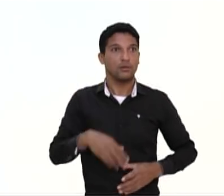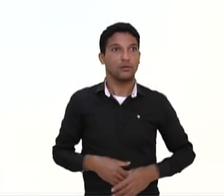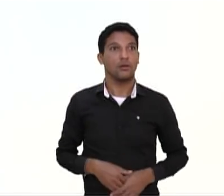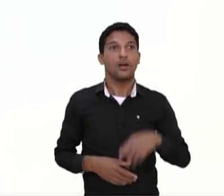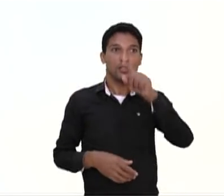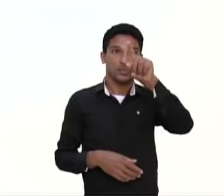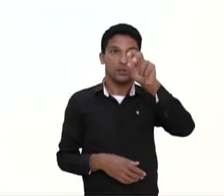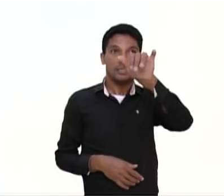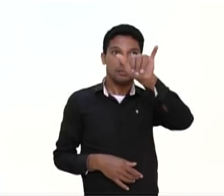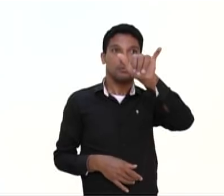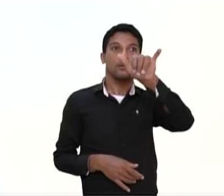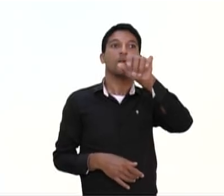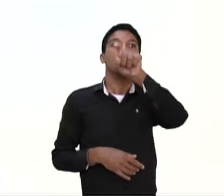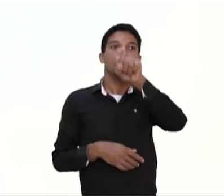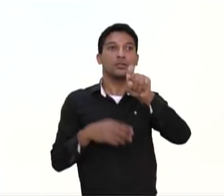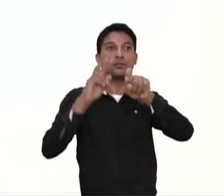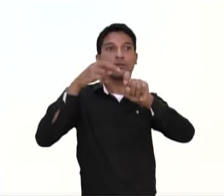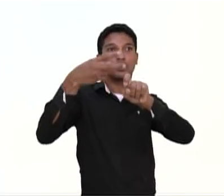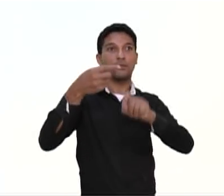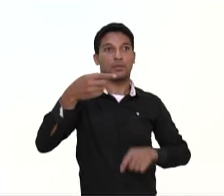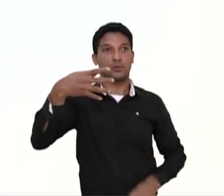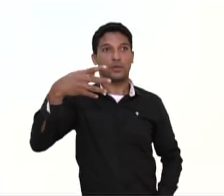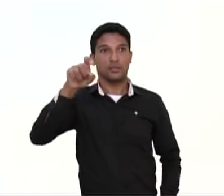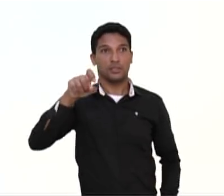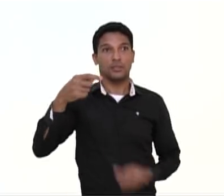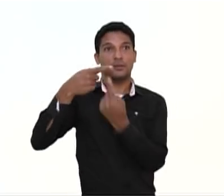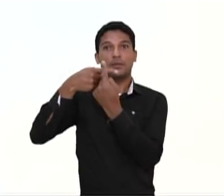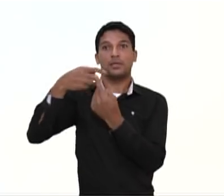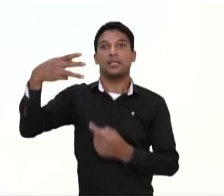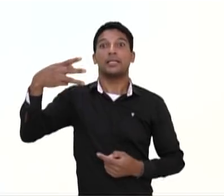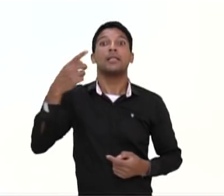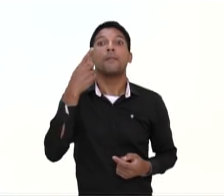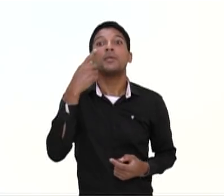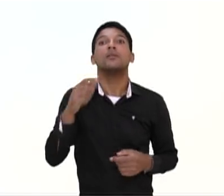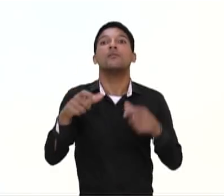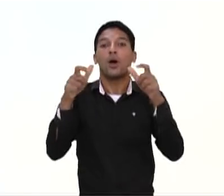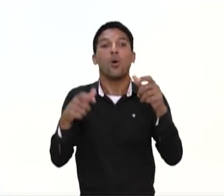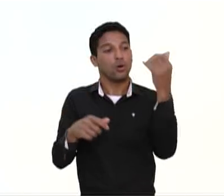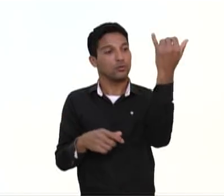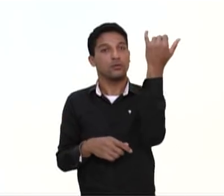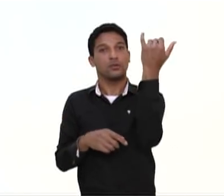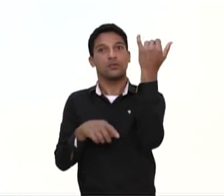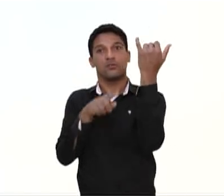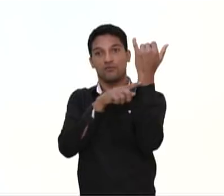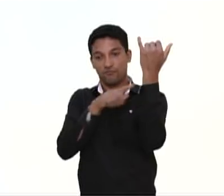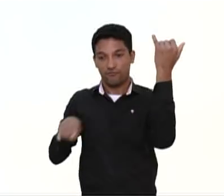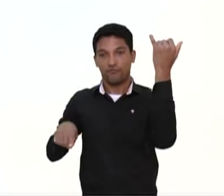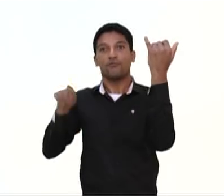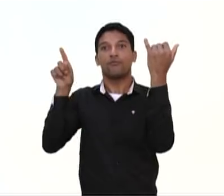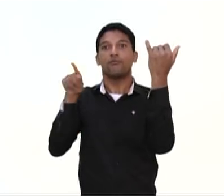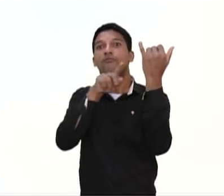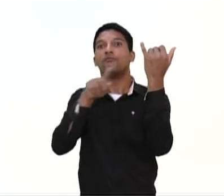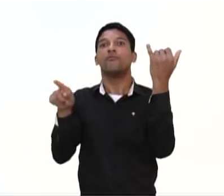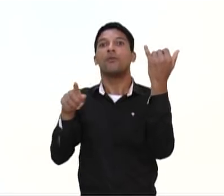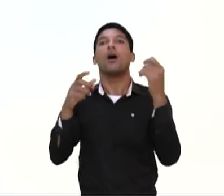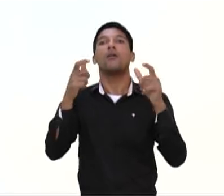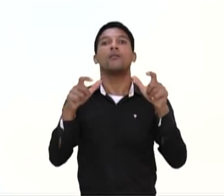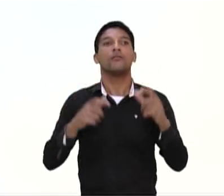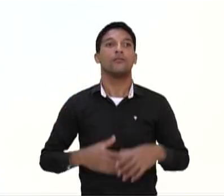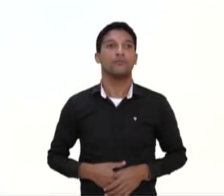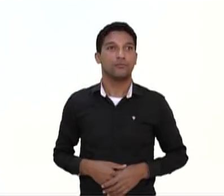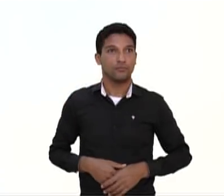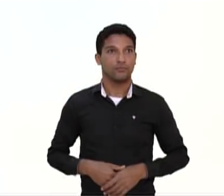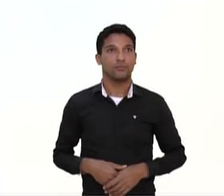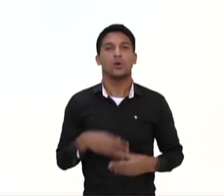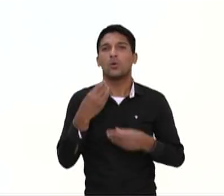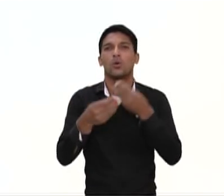quadrado menos 4x mais 3 e peço para você as coordenadas do vértice, né? Então, qual que é o